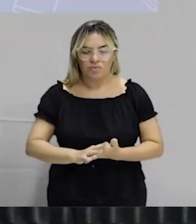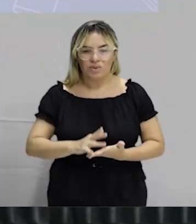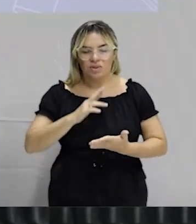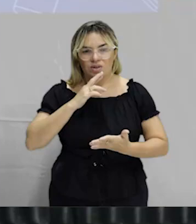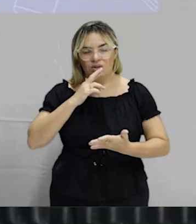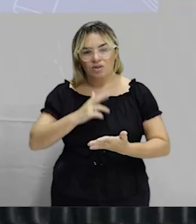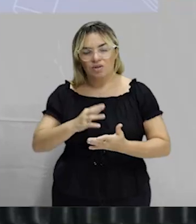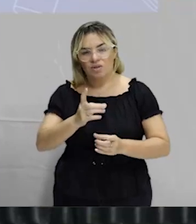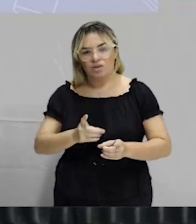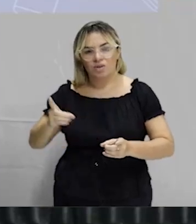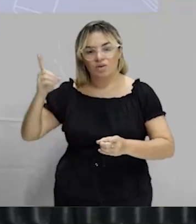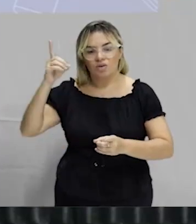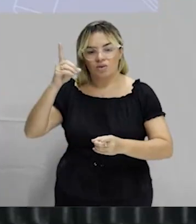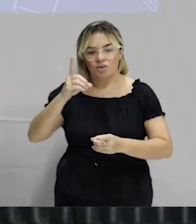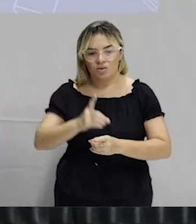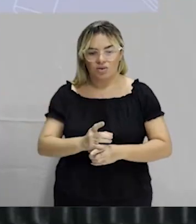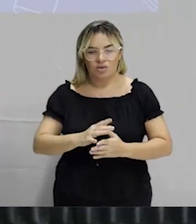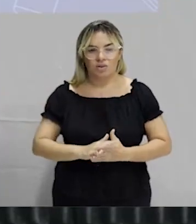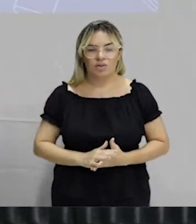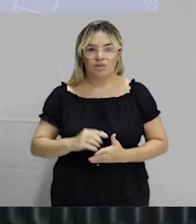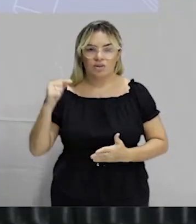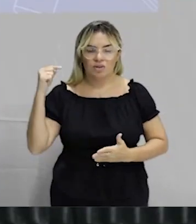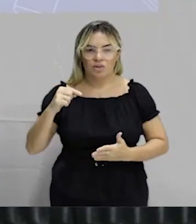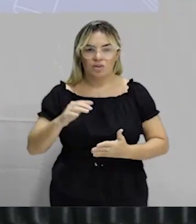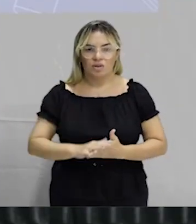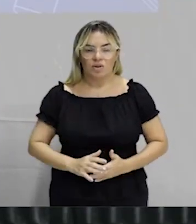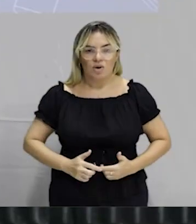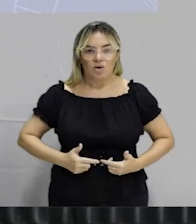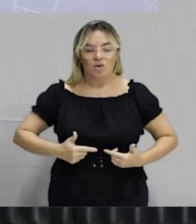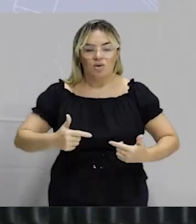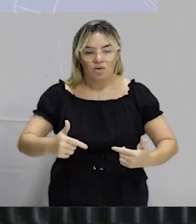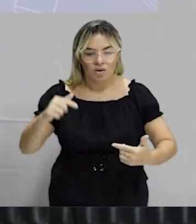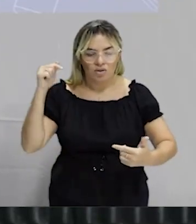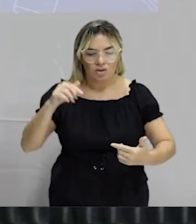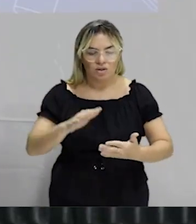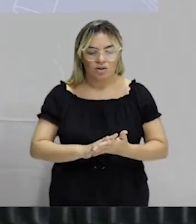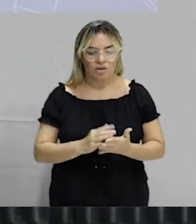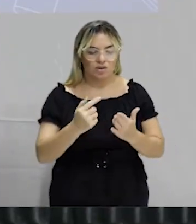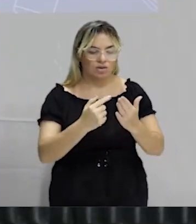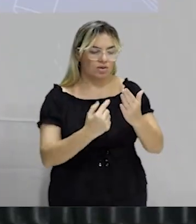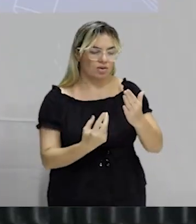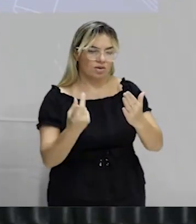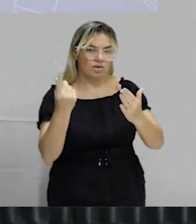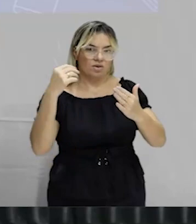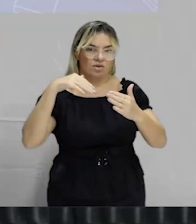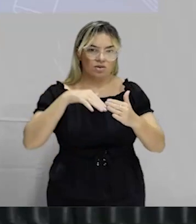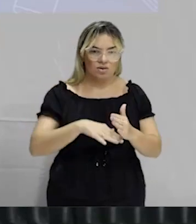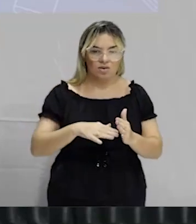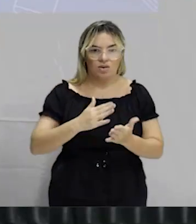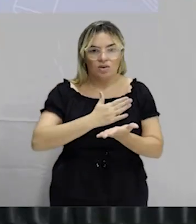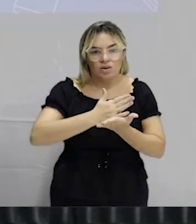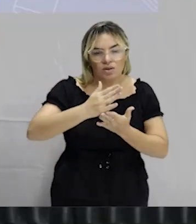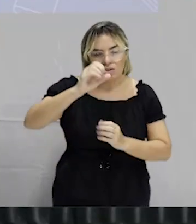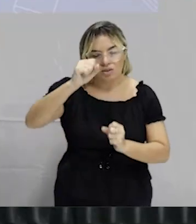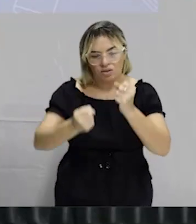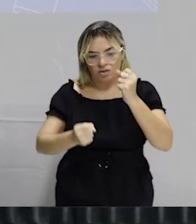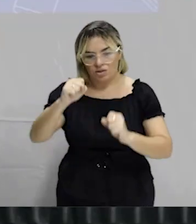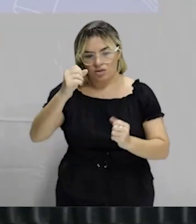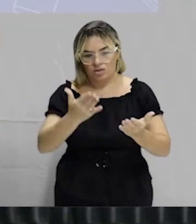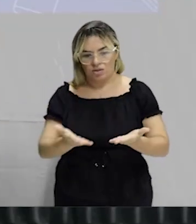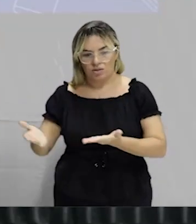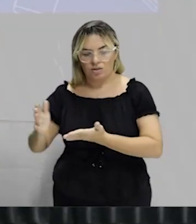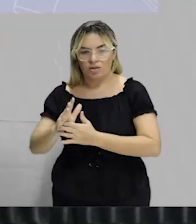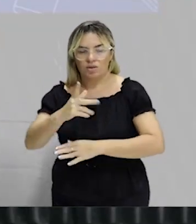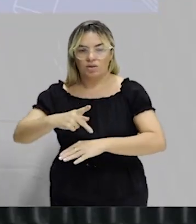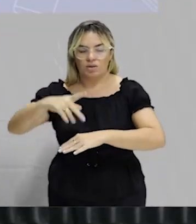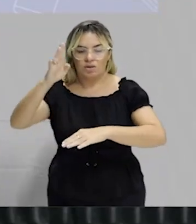superprodução. Investir num programa inicial de industrialização no Brasil. Então, a